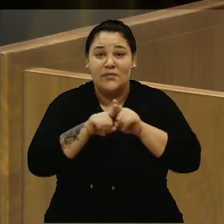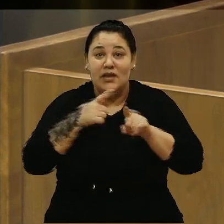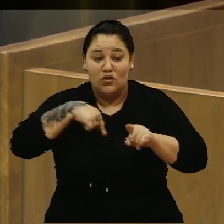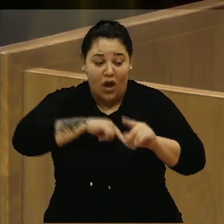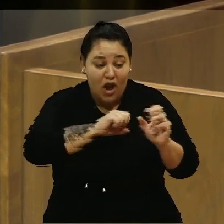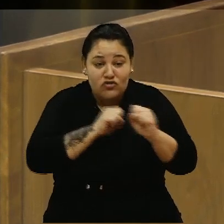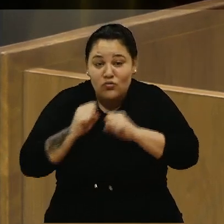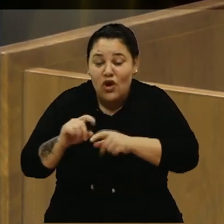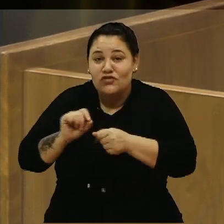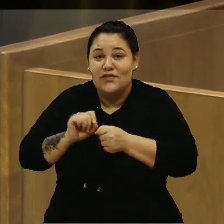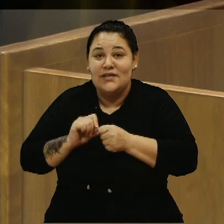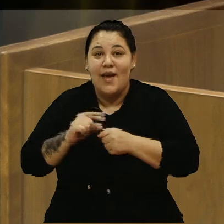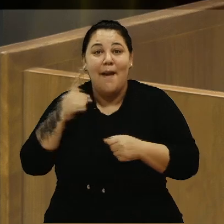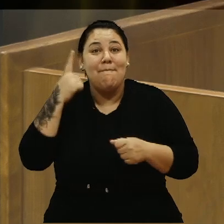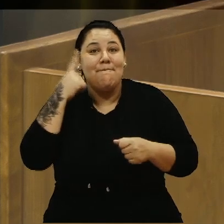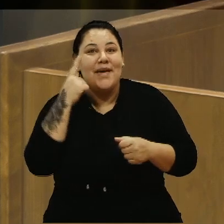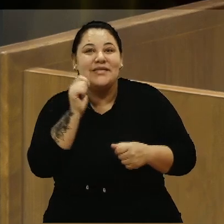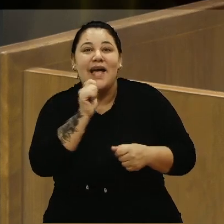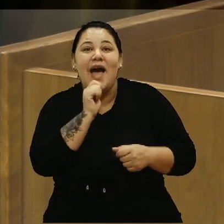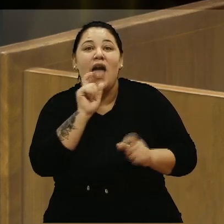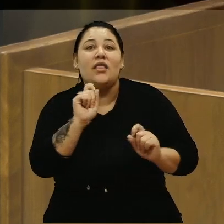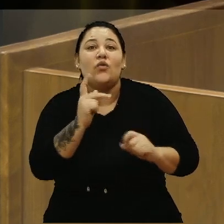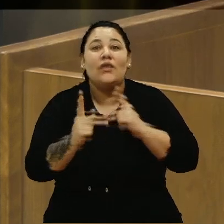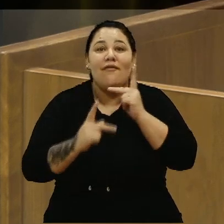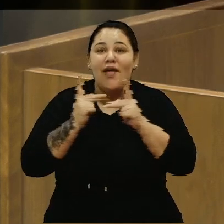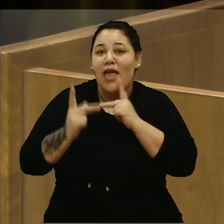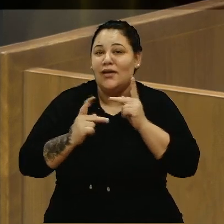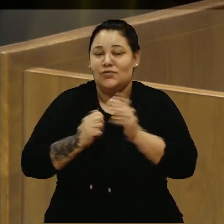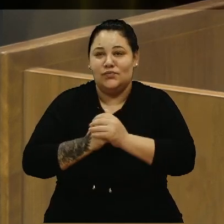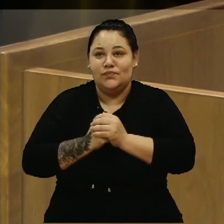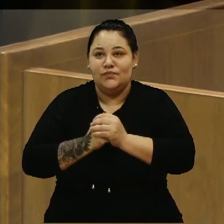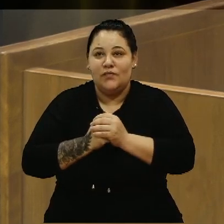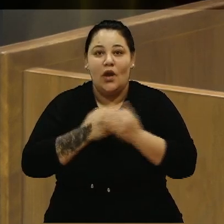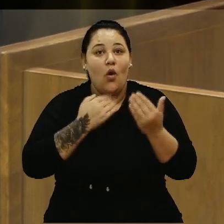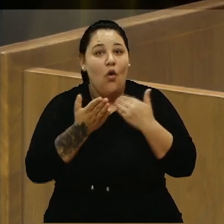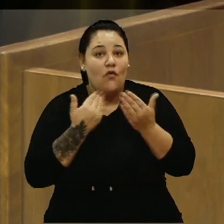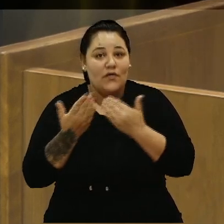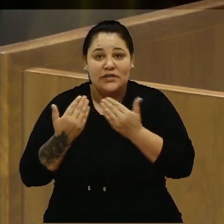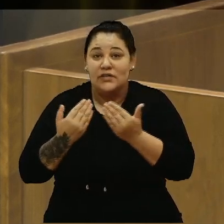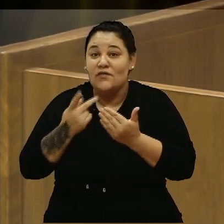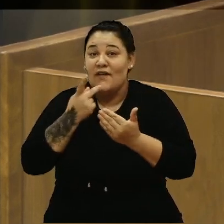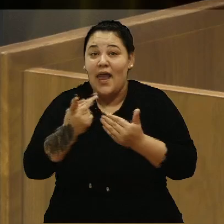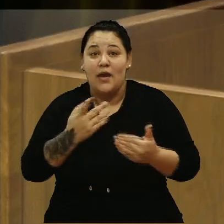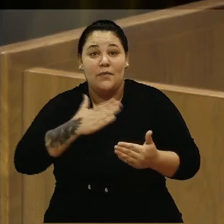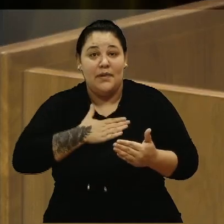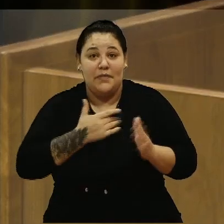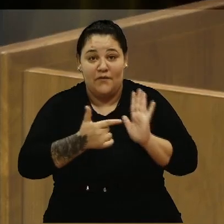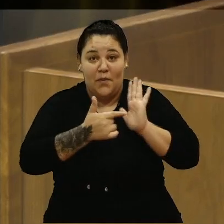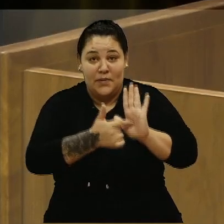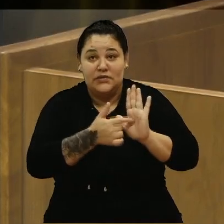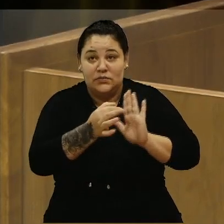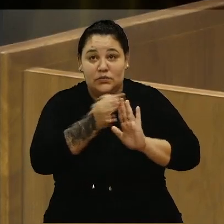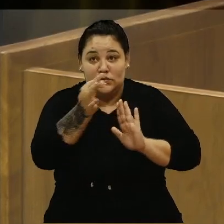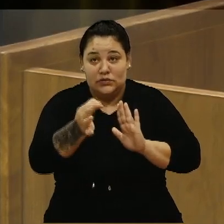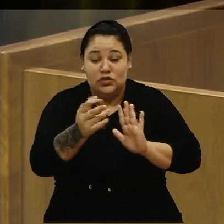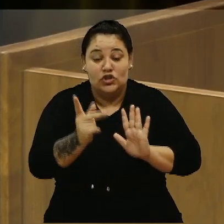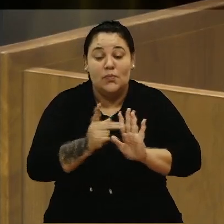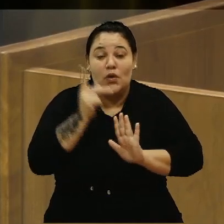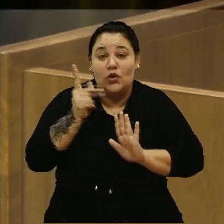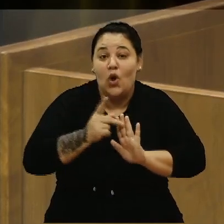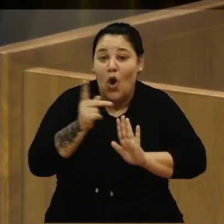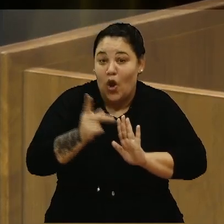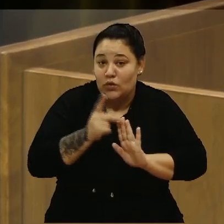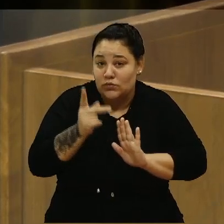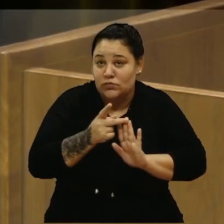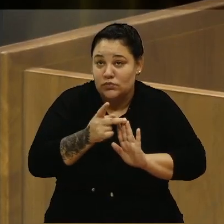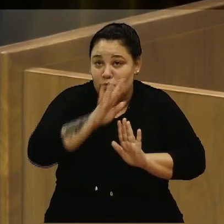é considerar o que eles estão nos falando. Dialogando com os professores aqui, me disseram que vão apresentar uma sugestão de protocolo para o